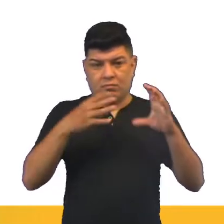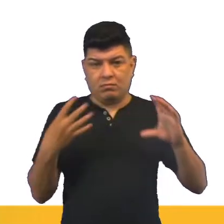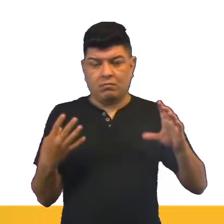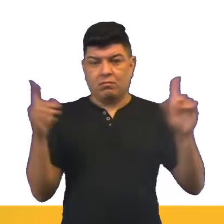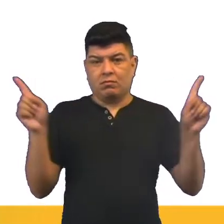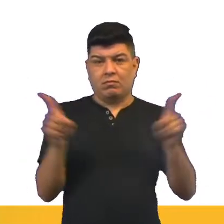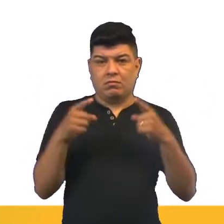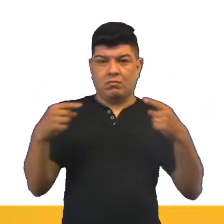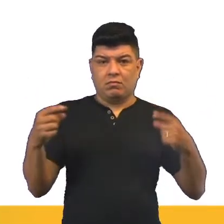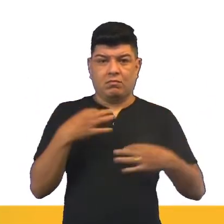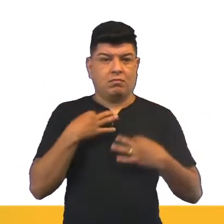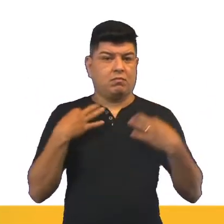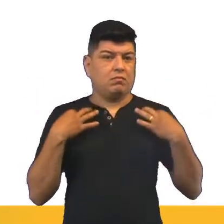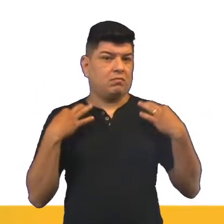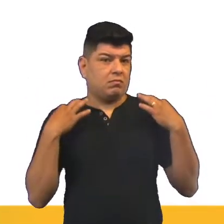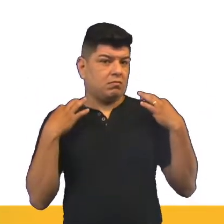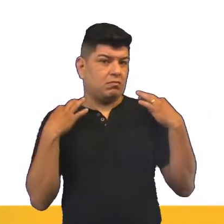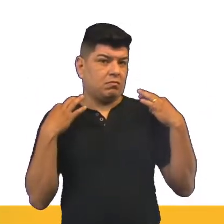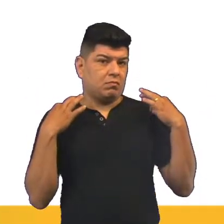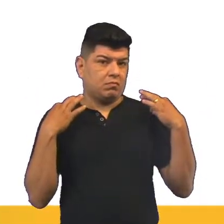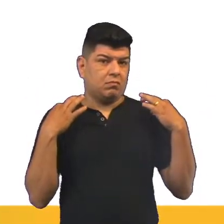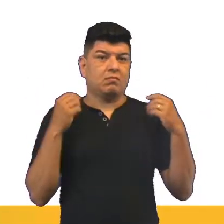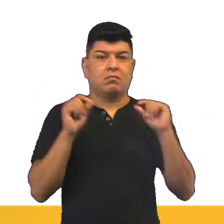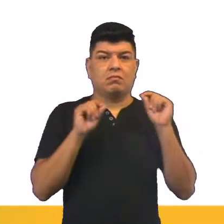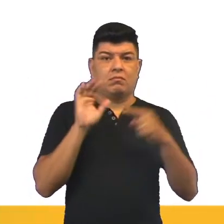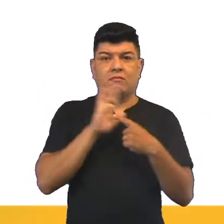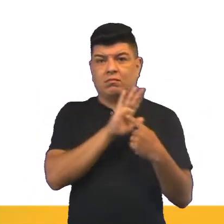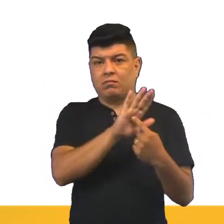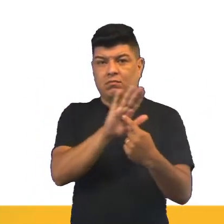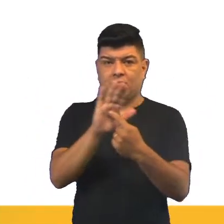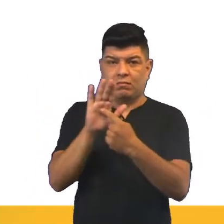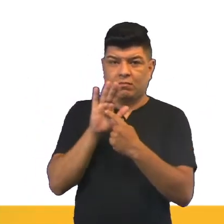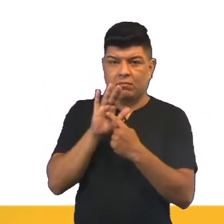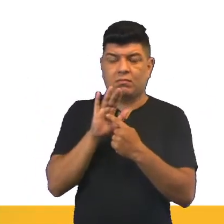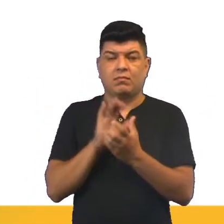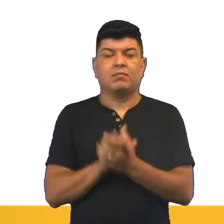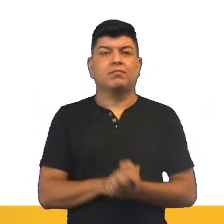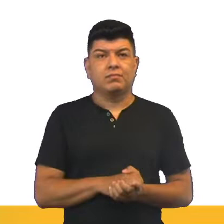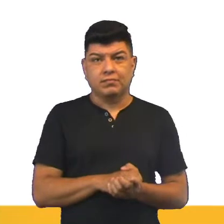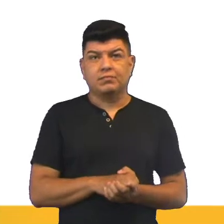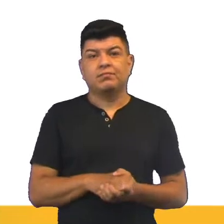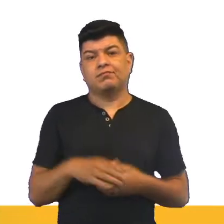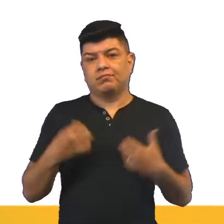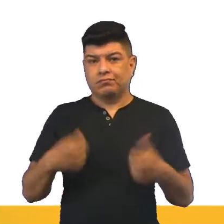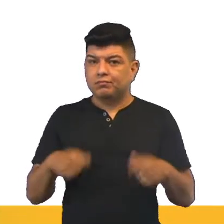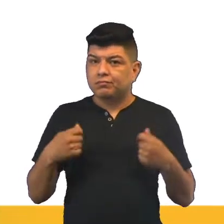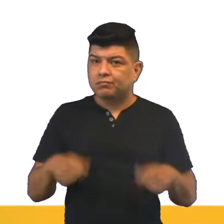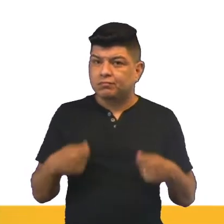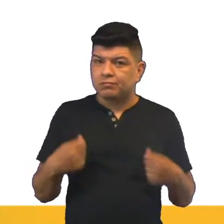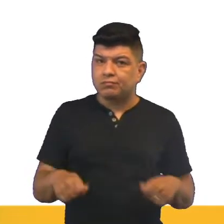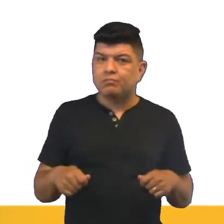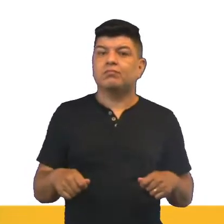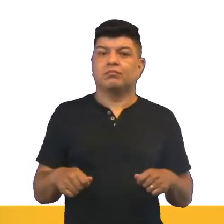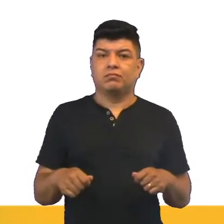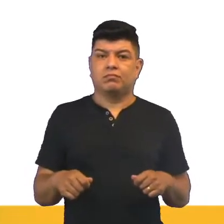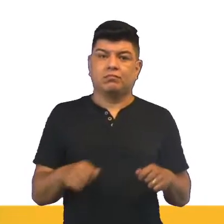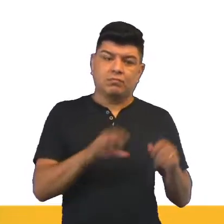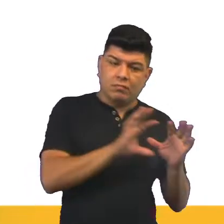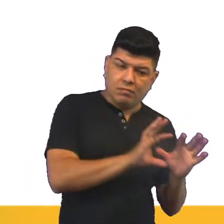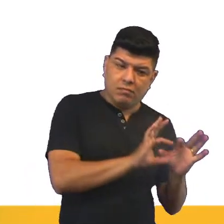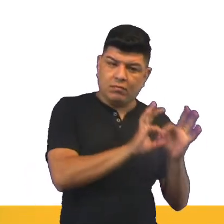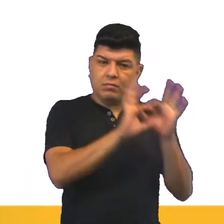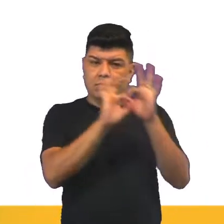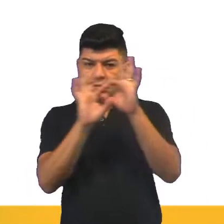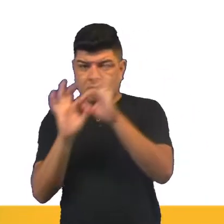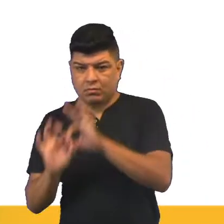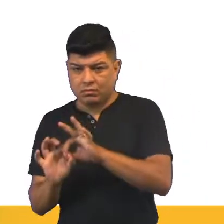músicas, figurinos e cenários representativos, tá? Então precisa-se desse contexto